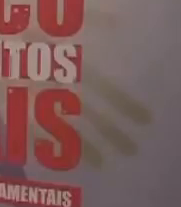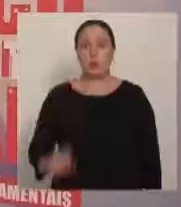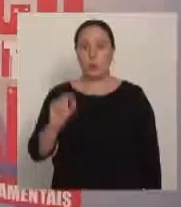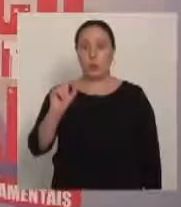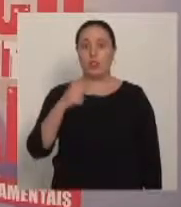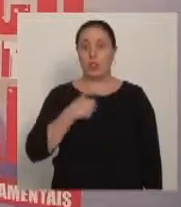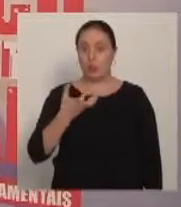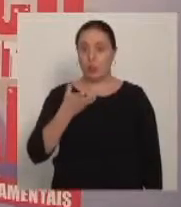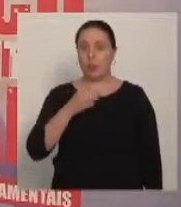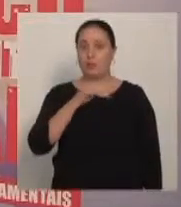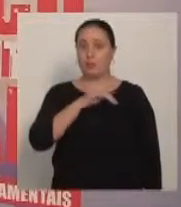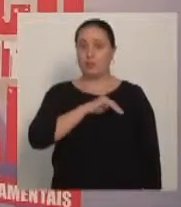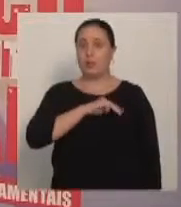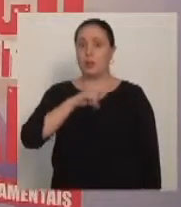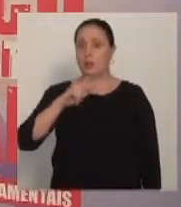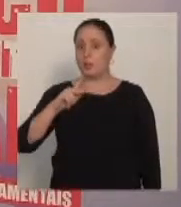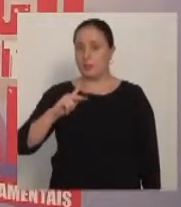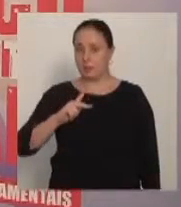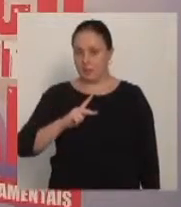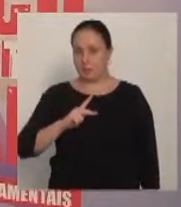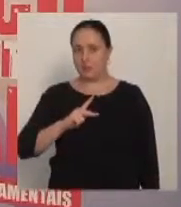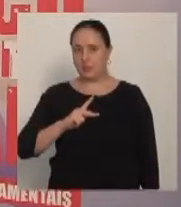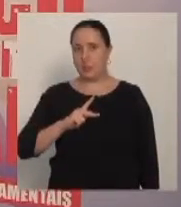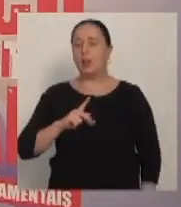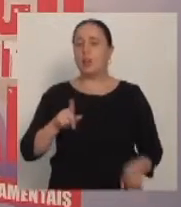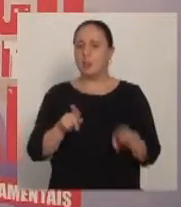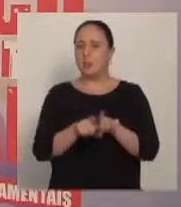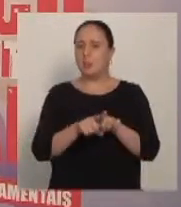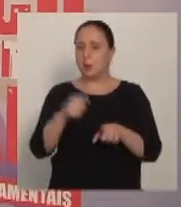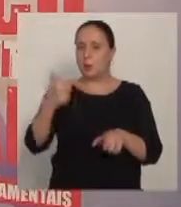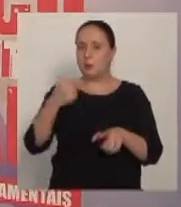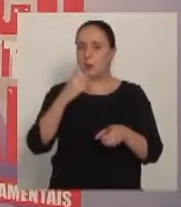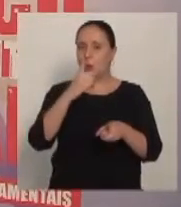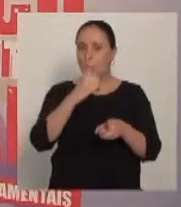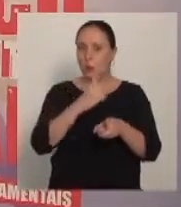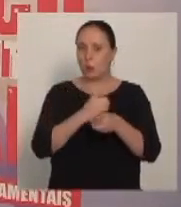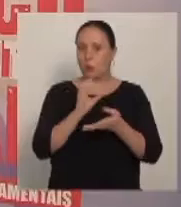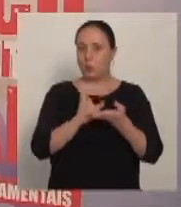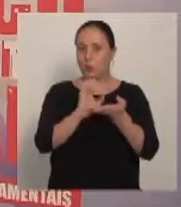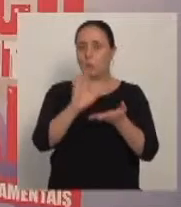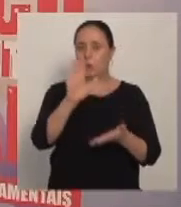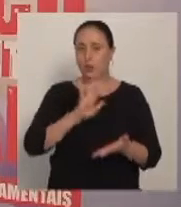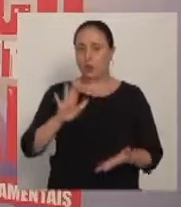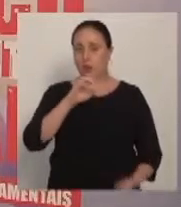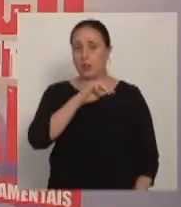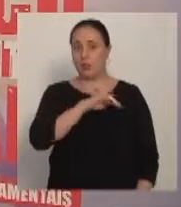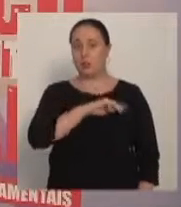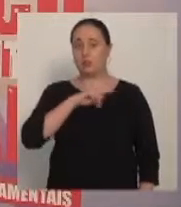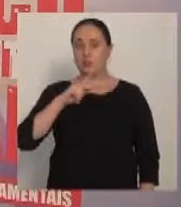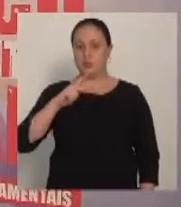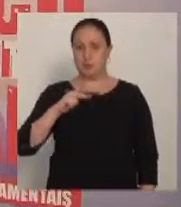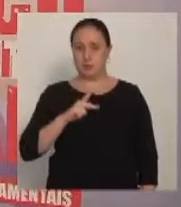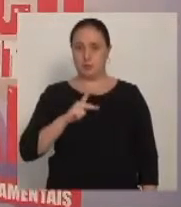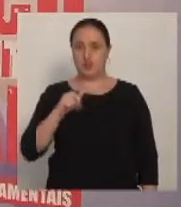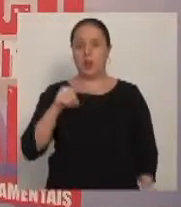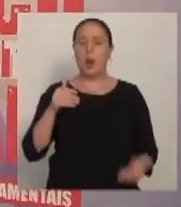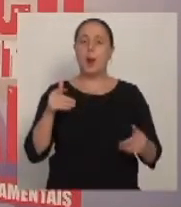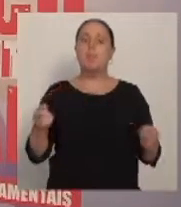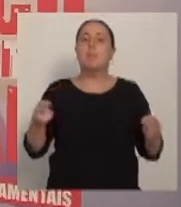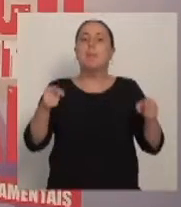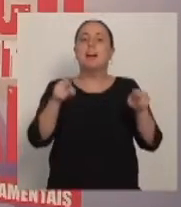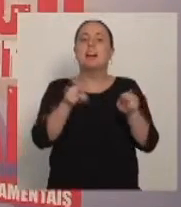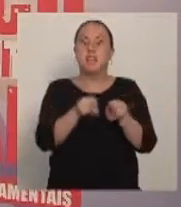O que espero do Ministério Público e do segundo encontro do Conselho Nacional do Ministério